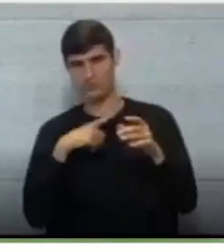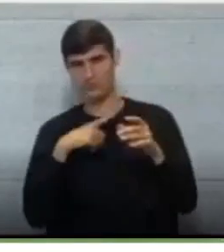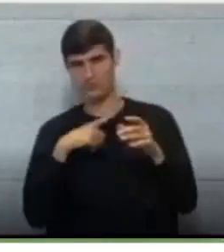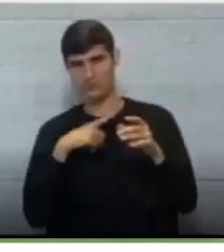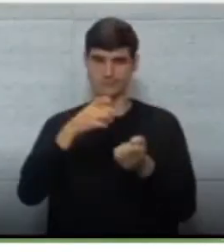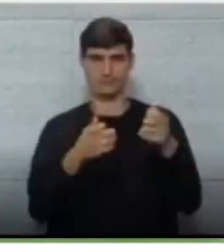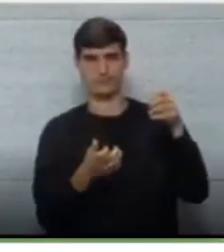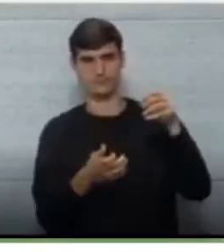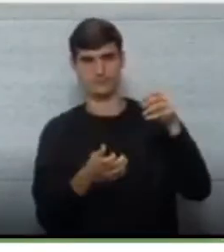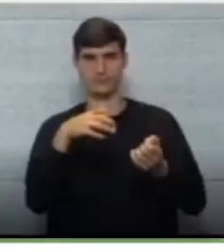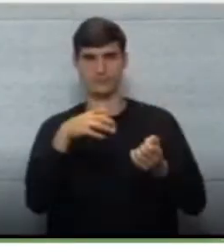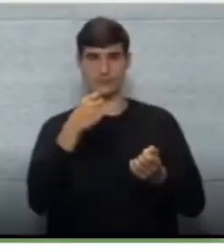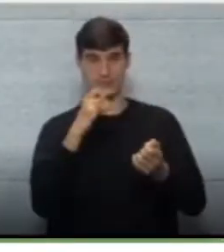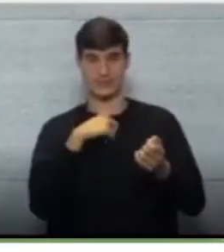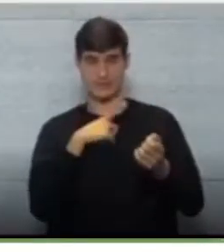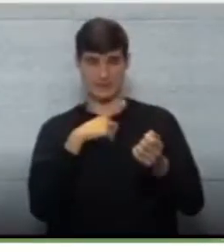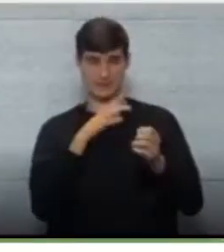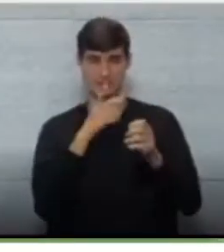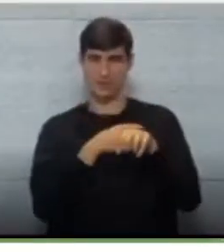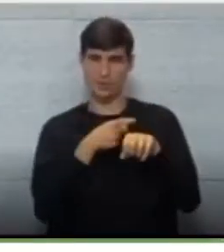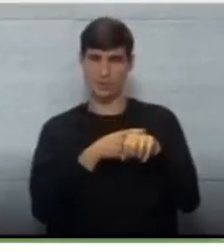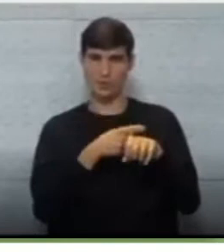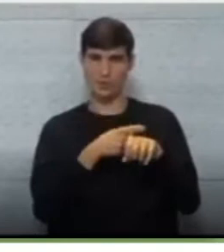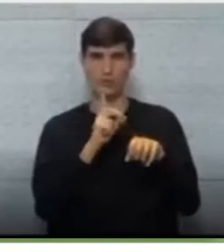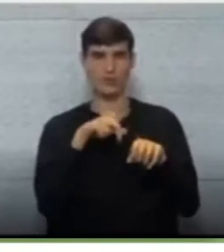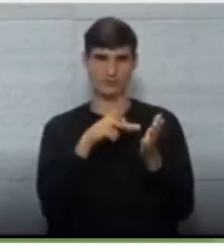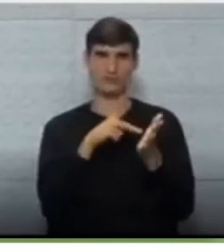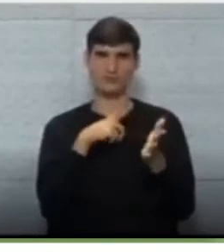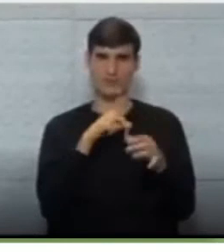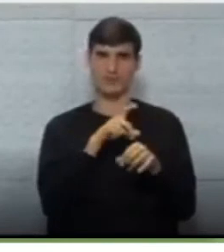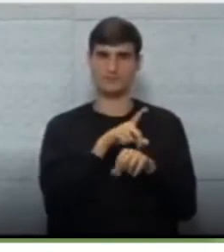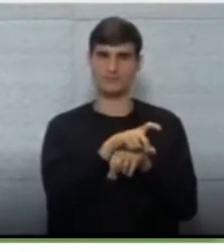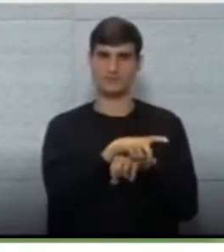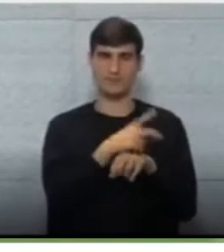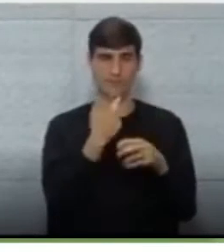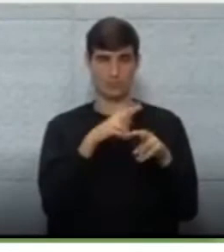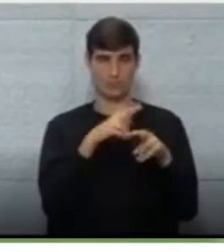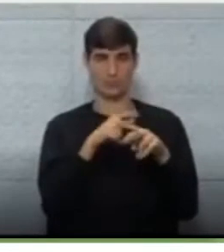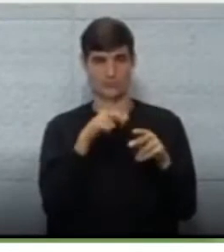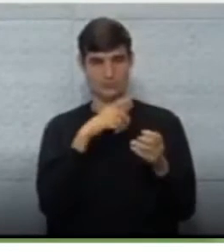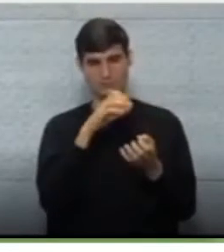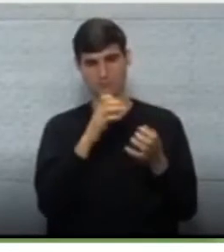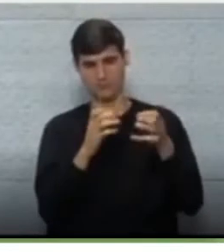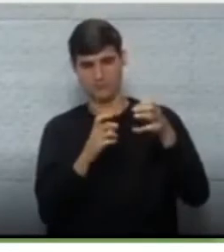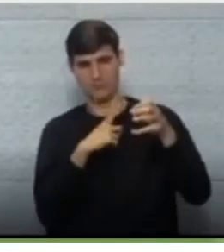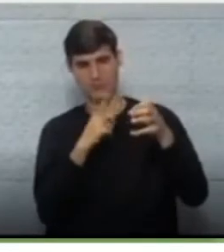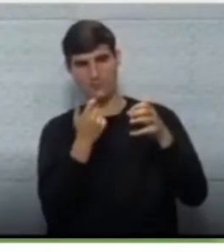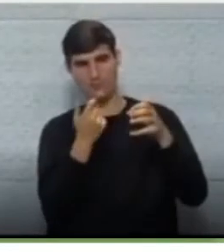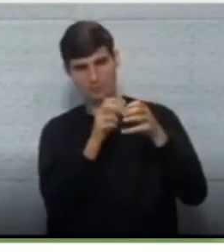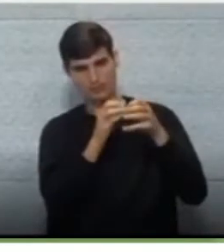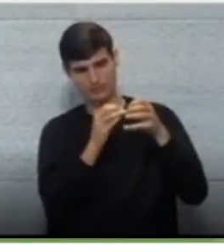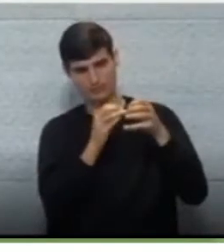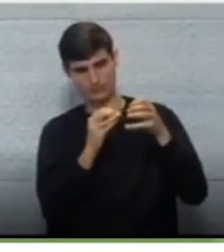mais intensa, então ter um coágulo, mas escorrer parte desse líquido, então tem essa